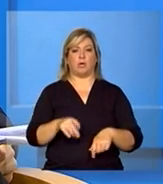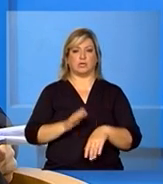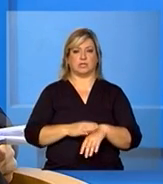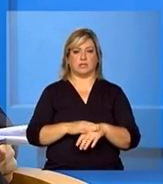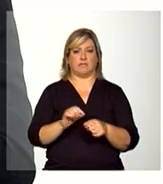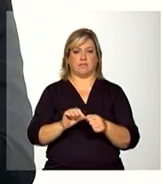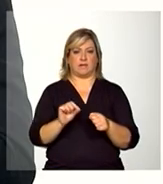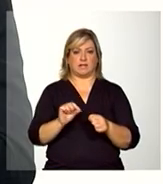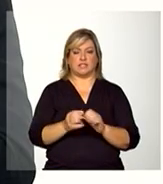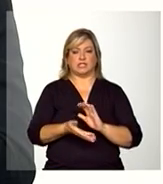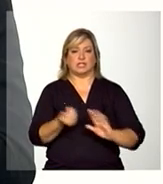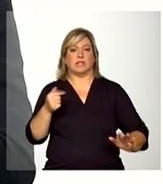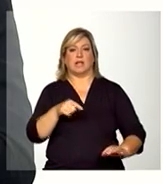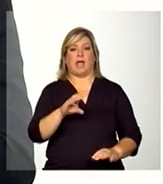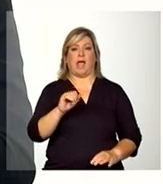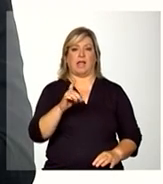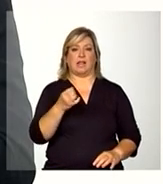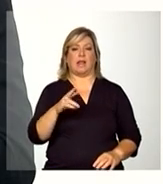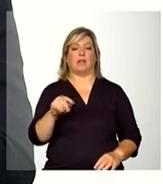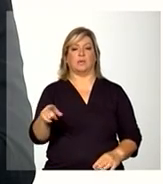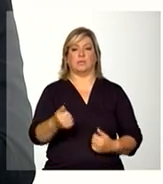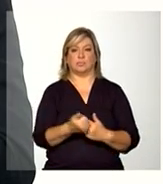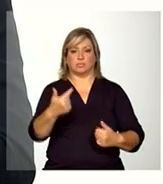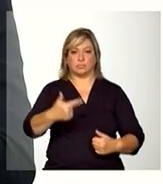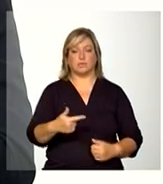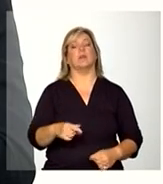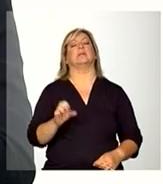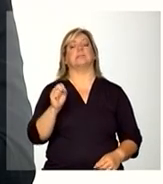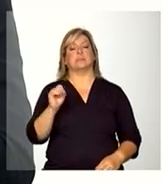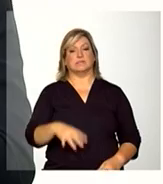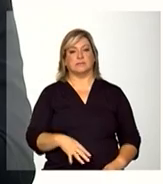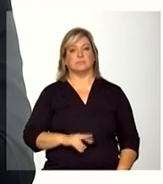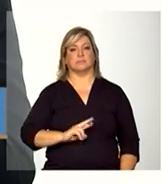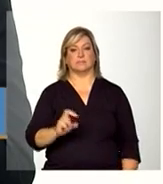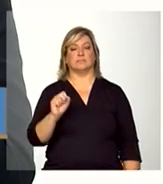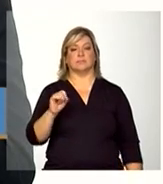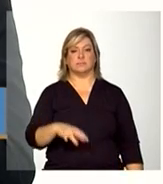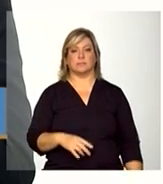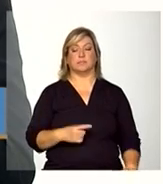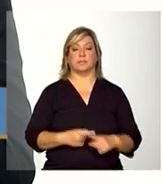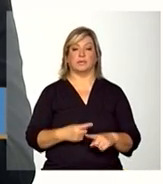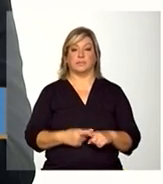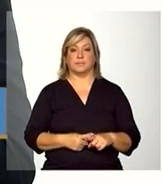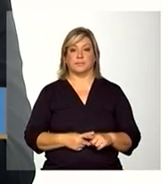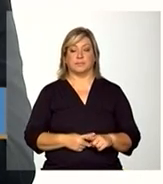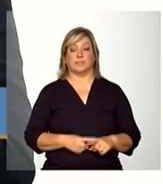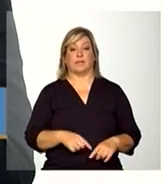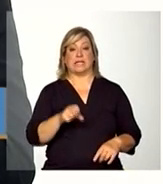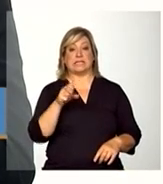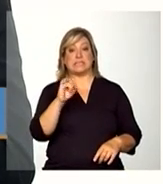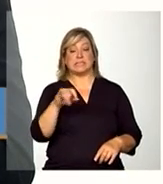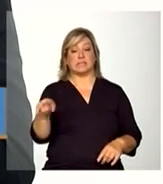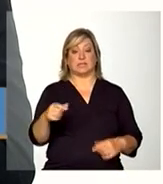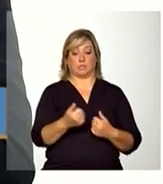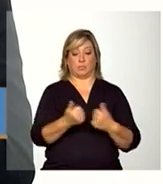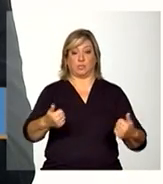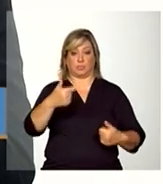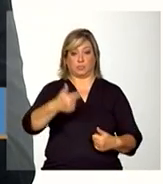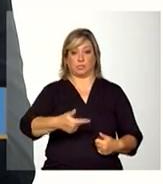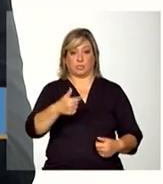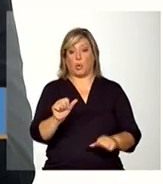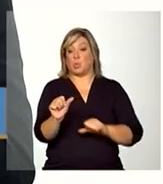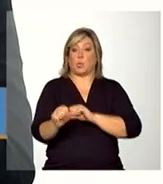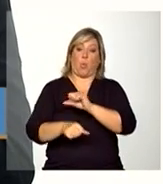sim e Caso haja uma troca de adjunto é importante frisar também que e o administrador adjunto não